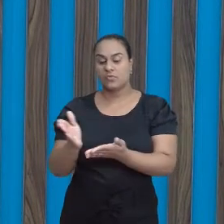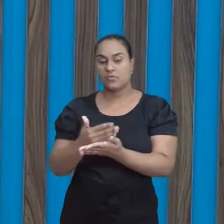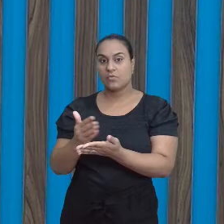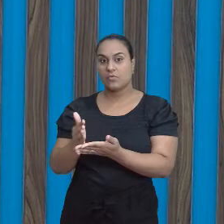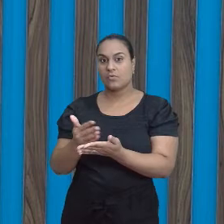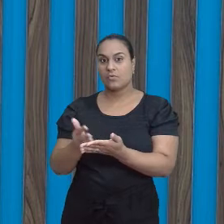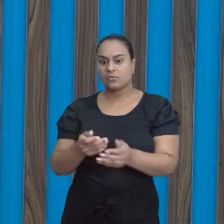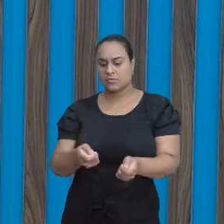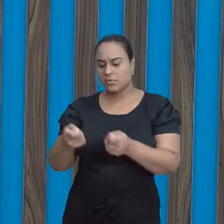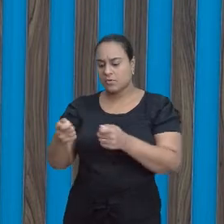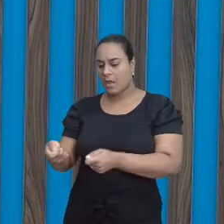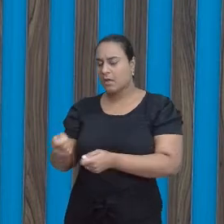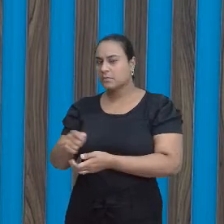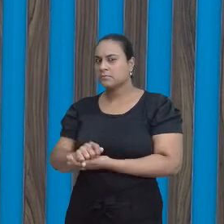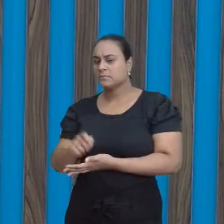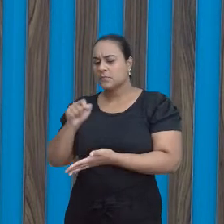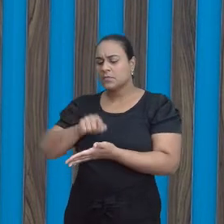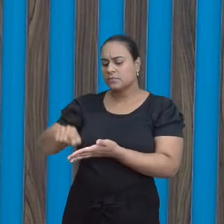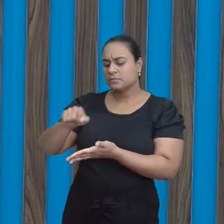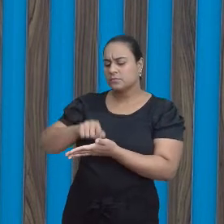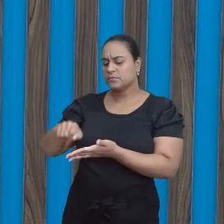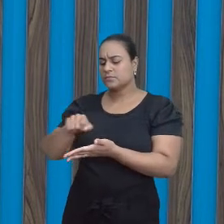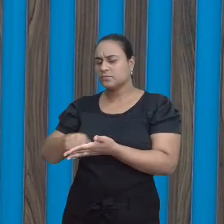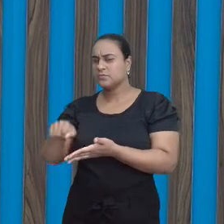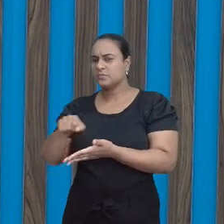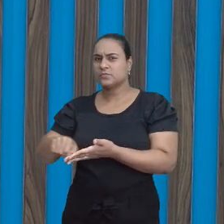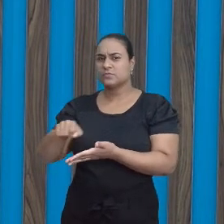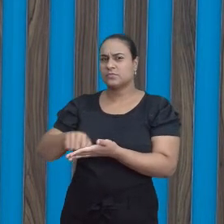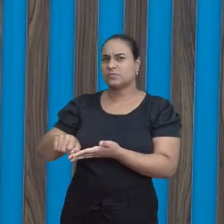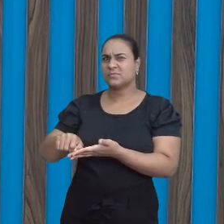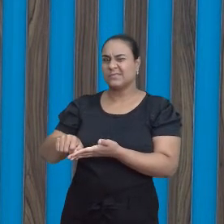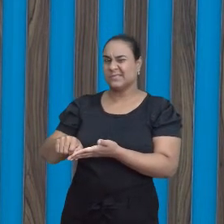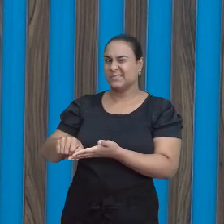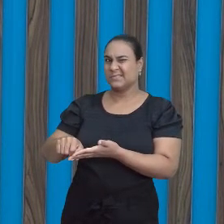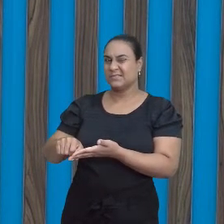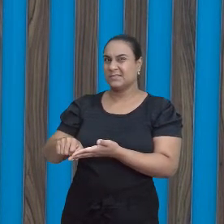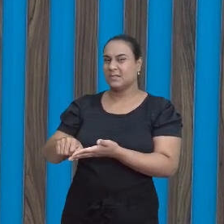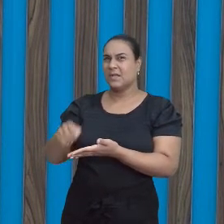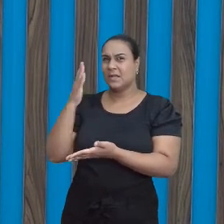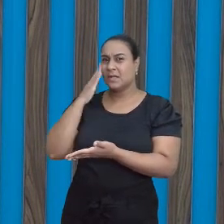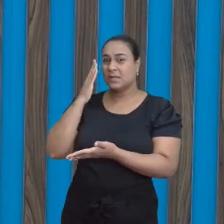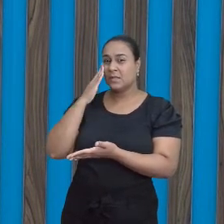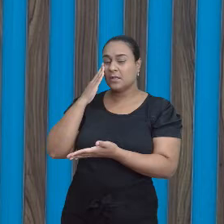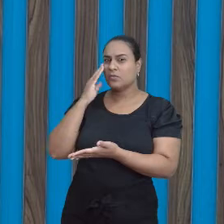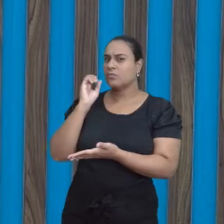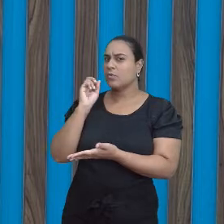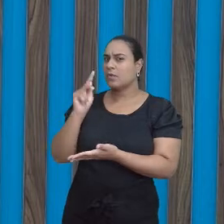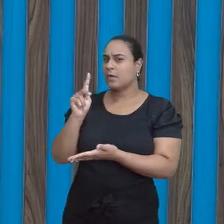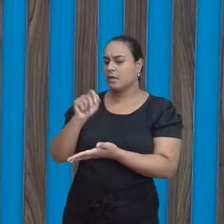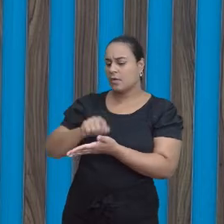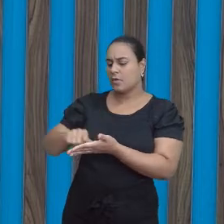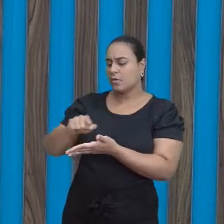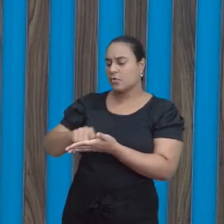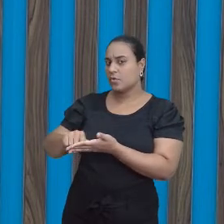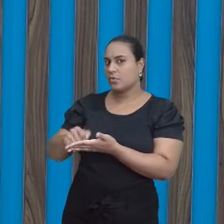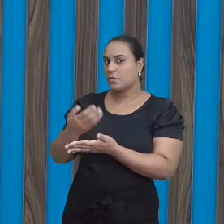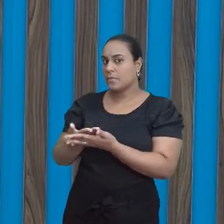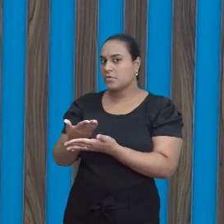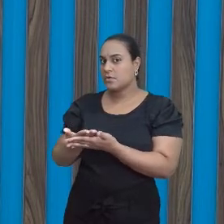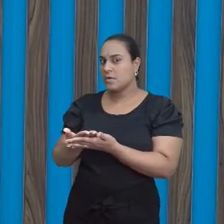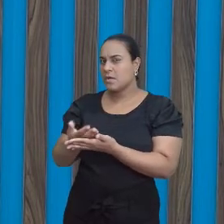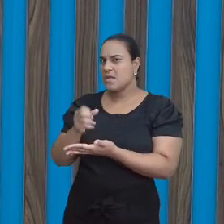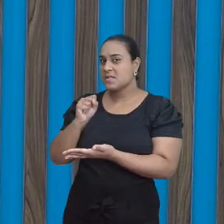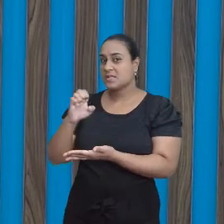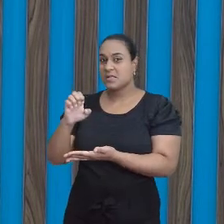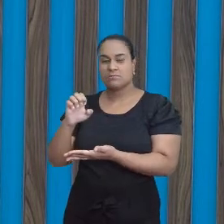lado, começa a anotar tudo aquilo que a professora Vanessa passar, aquilo que entendeu, beleza, anota lá para estudar. Aquilo que